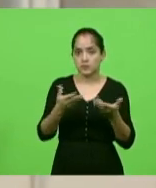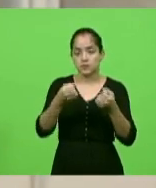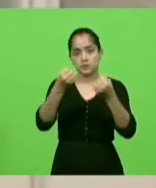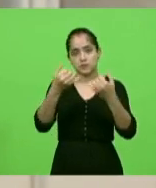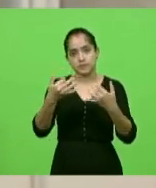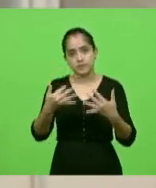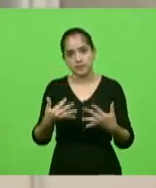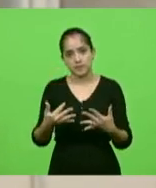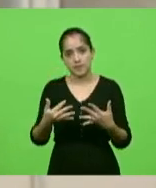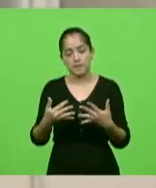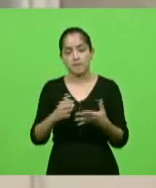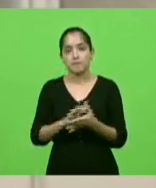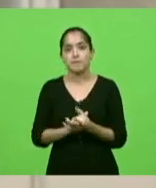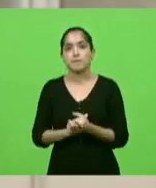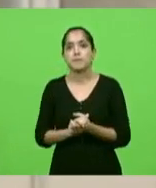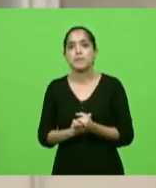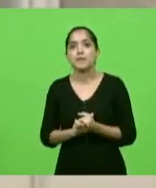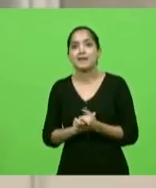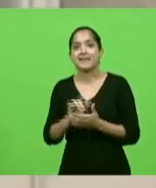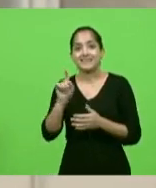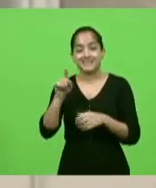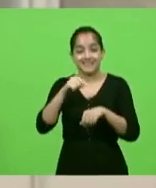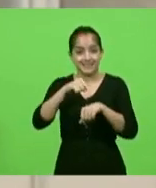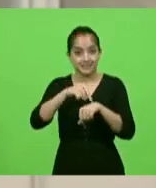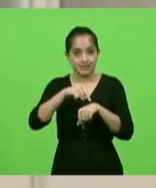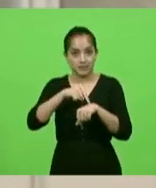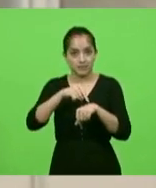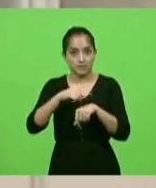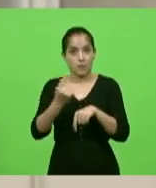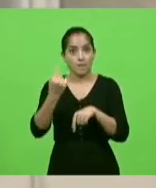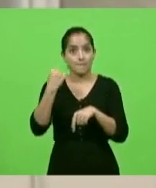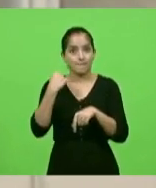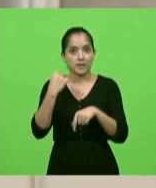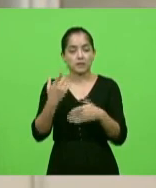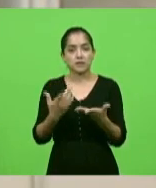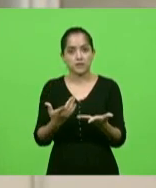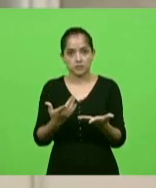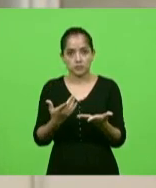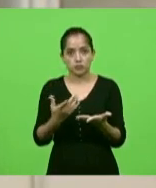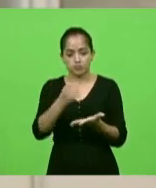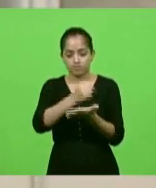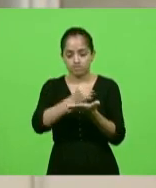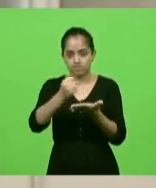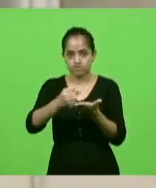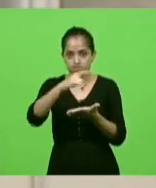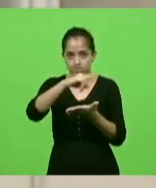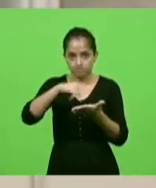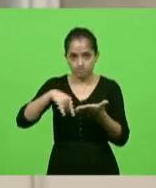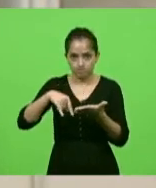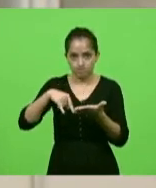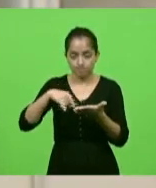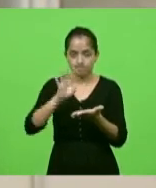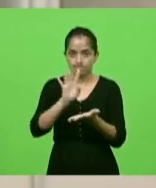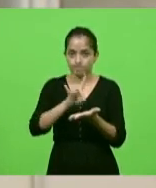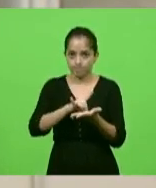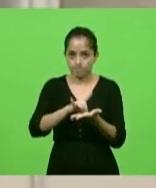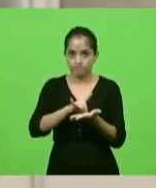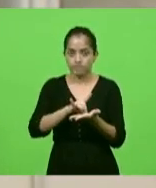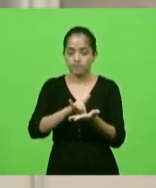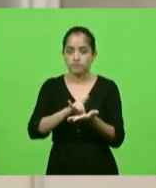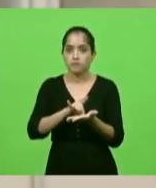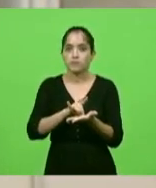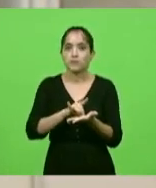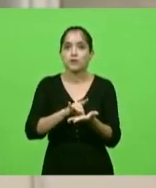Pense por premissa que naquele momento em que se deu a contratação efetivamente